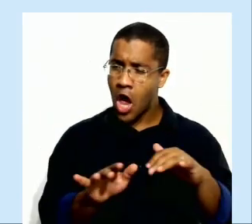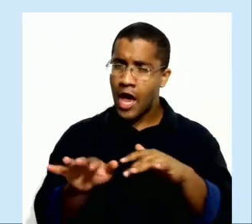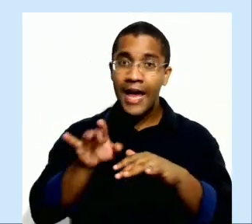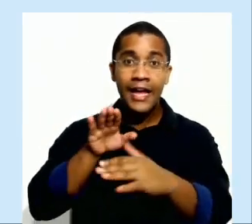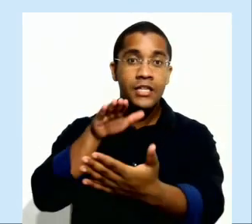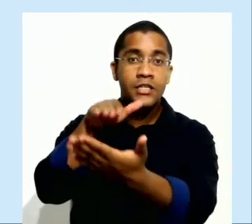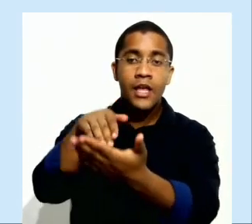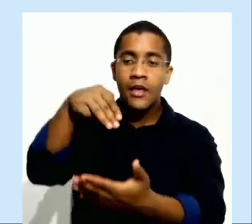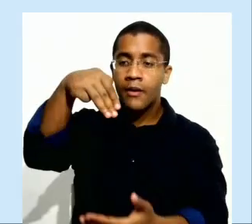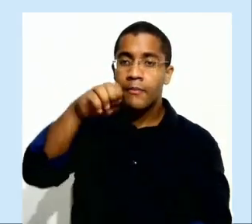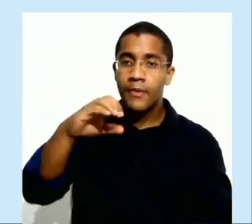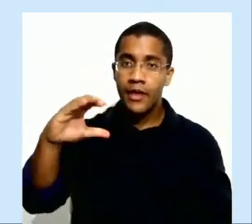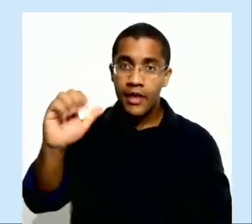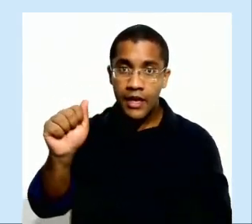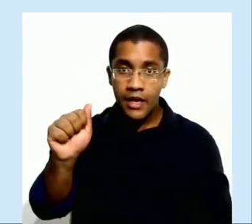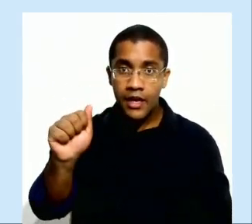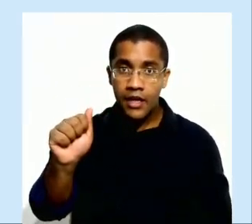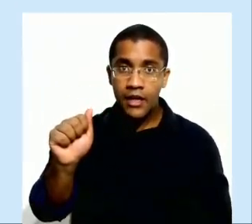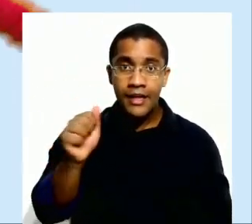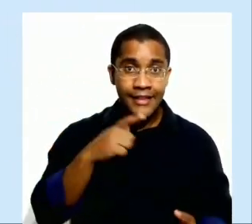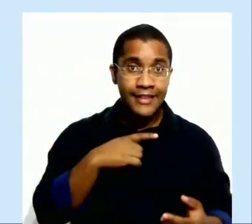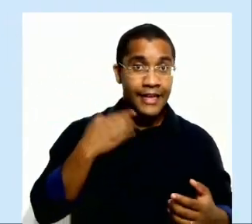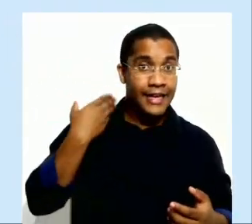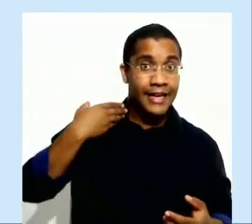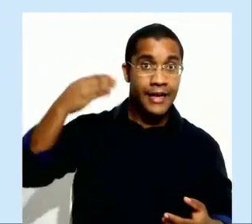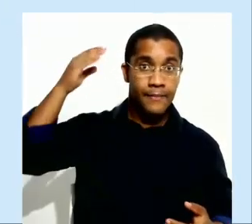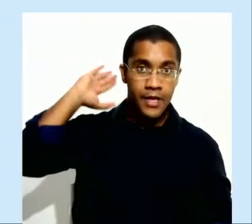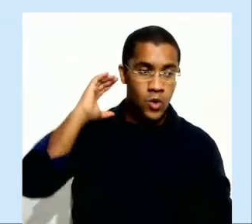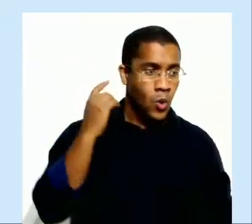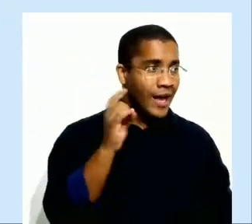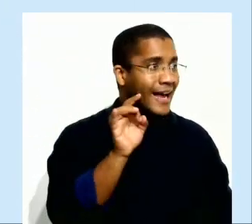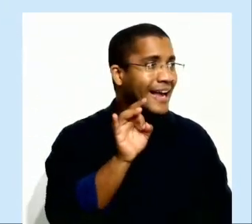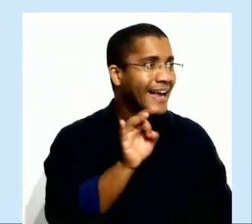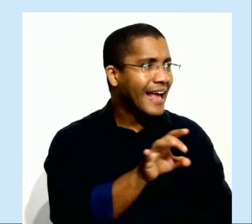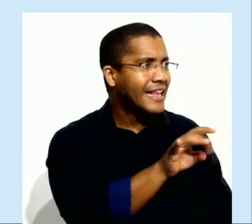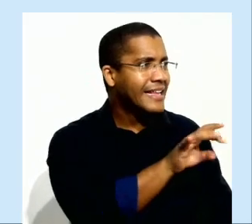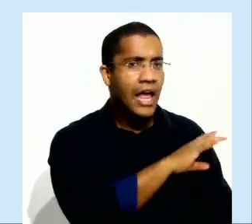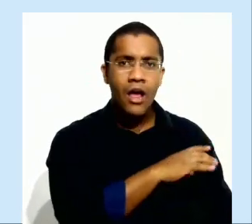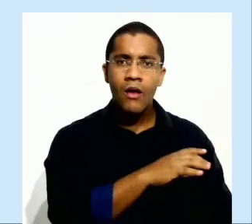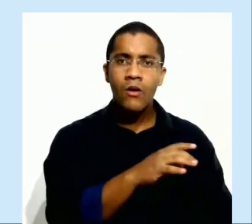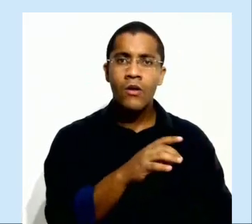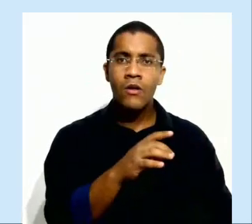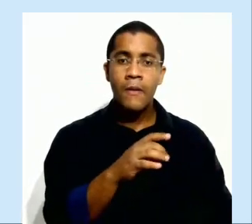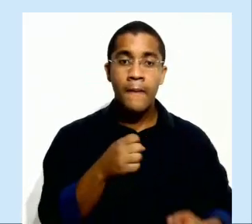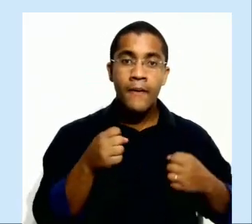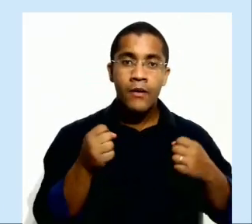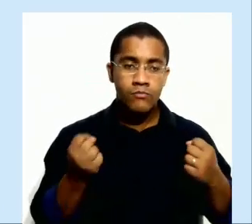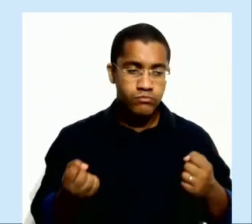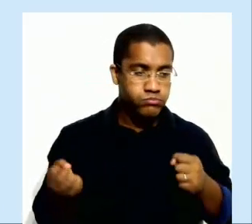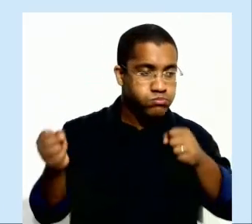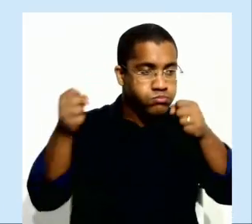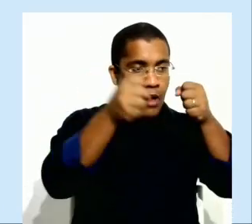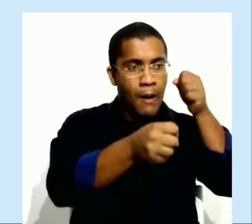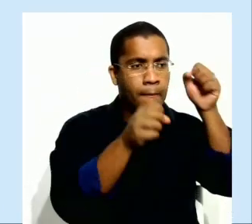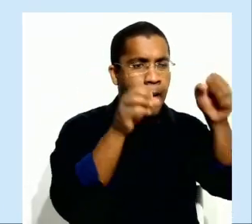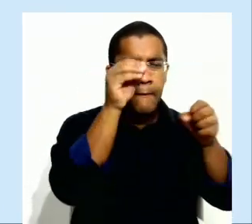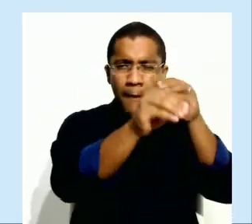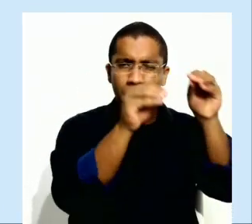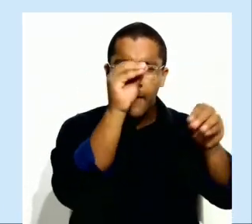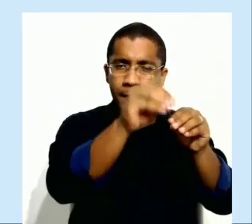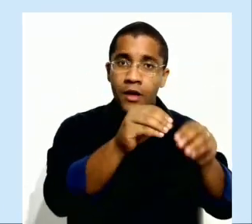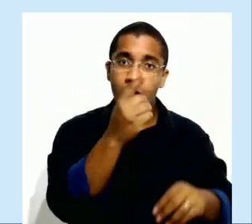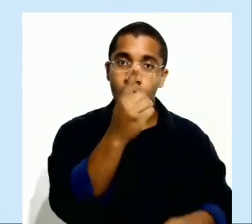essa peregrinação, e cada camelo carregava 135 quilos de ouro, viu? É